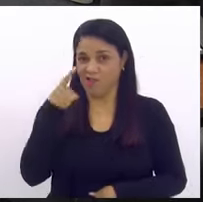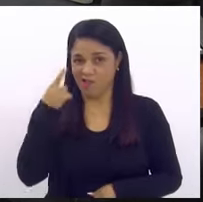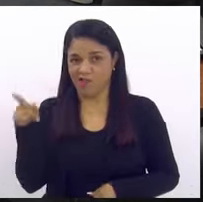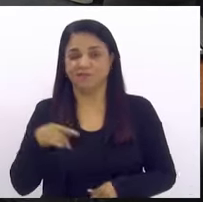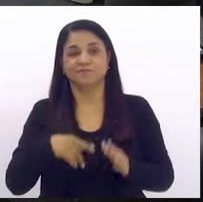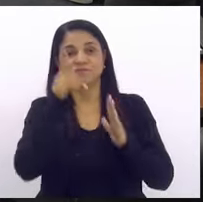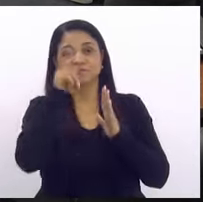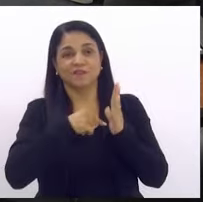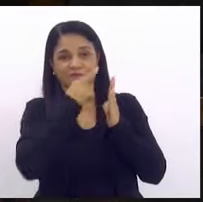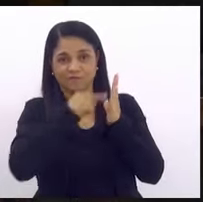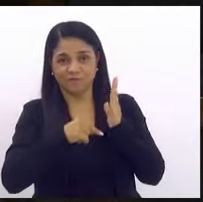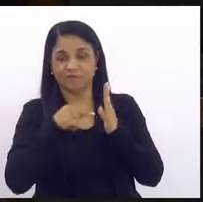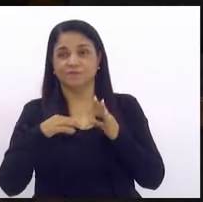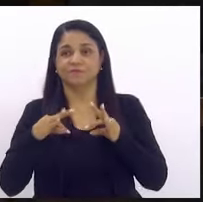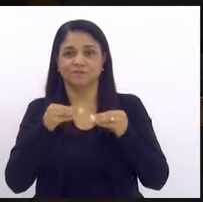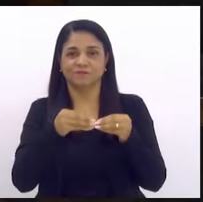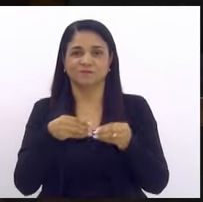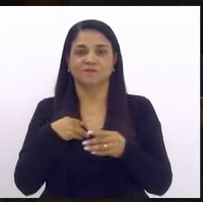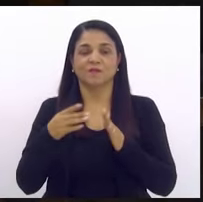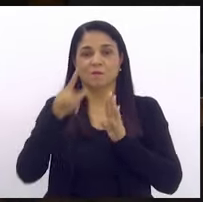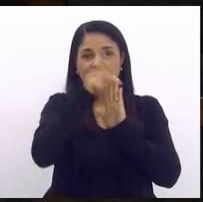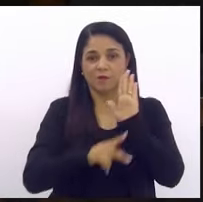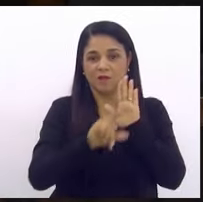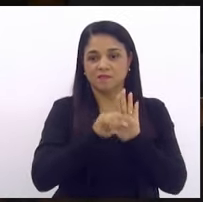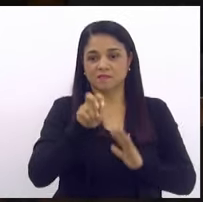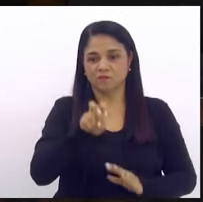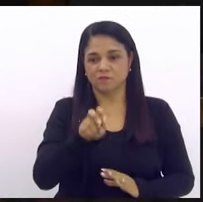Veto total aposto ao projeto de lei número